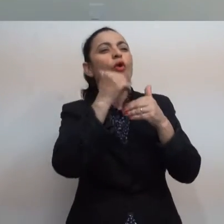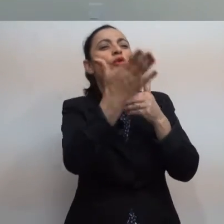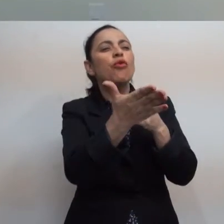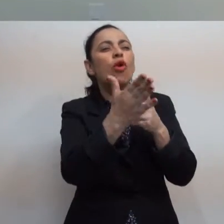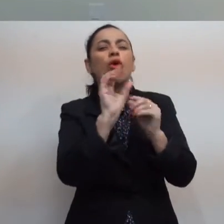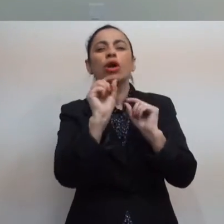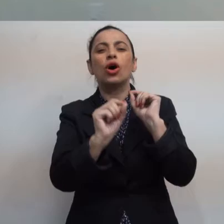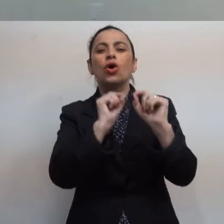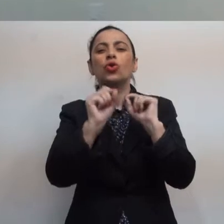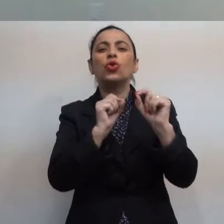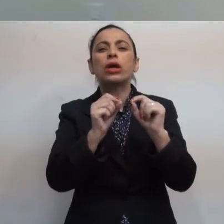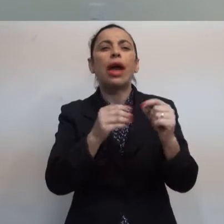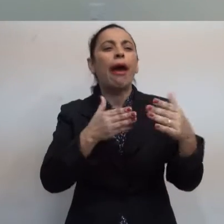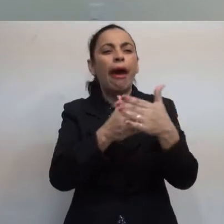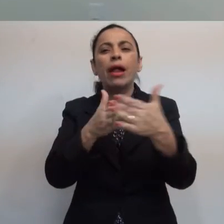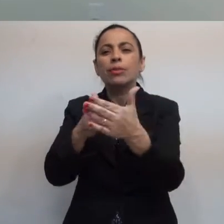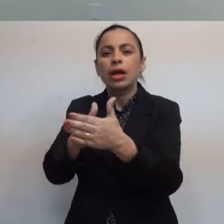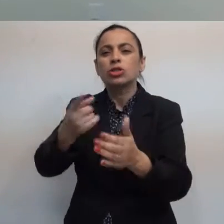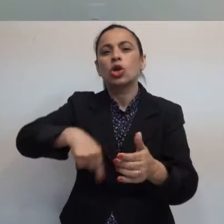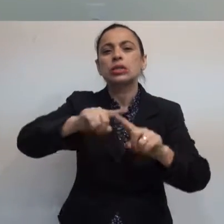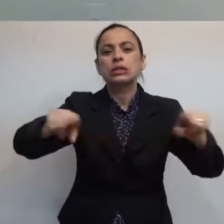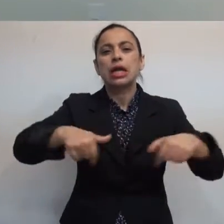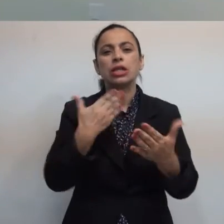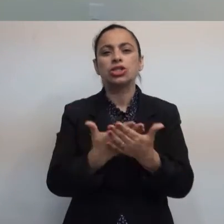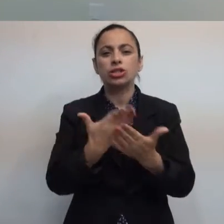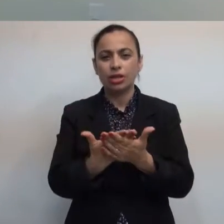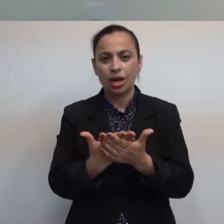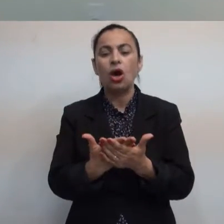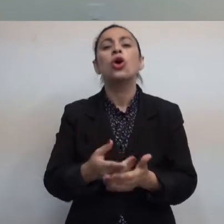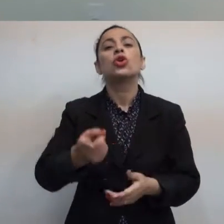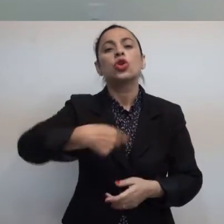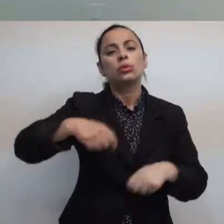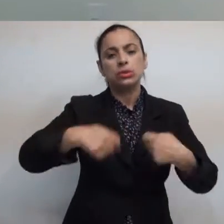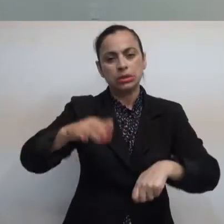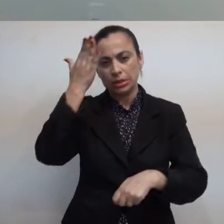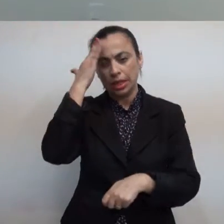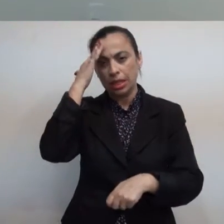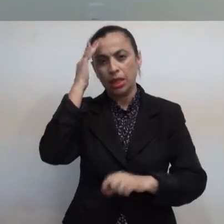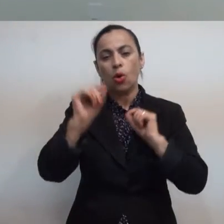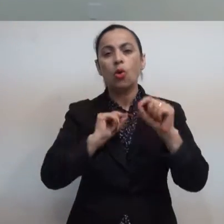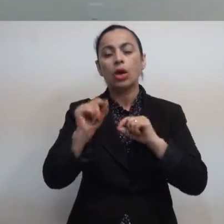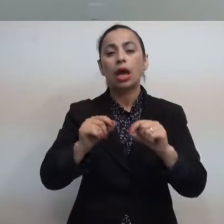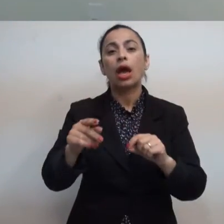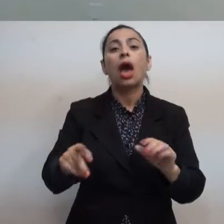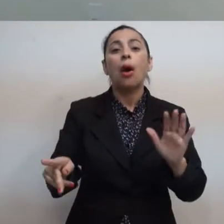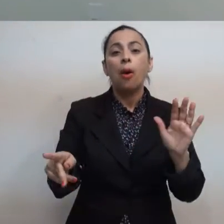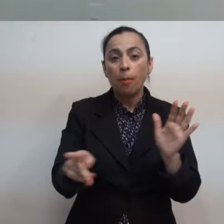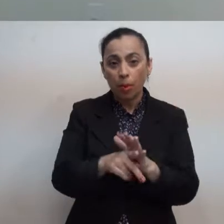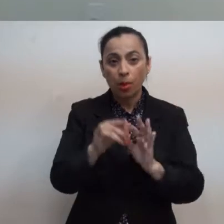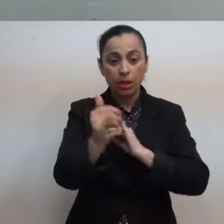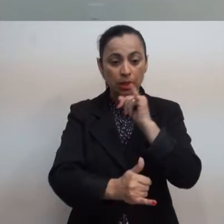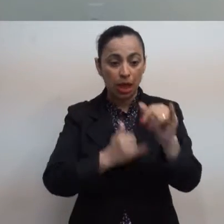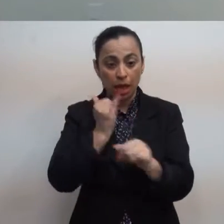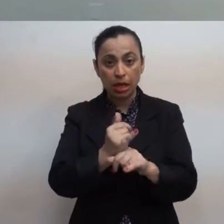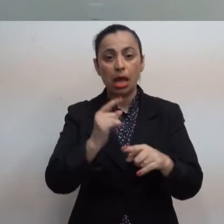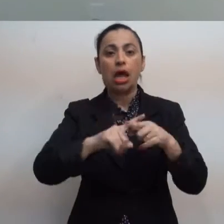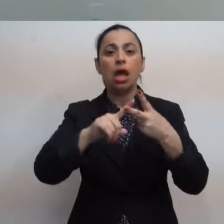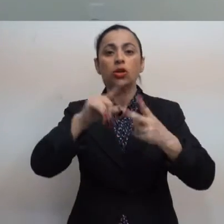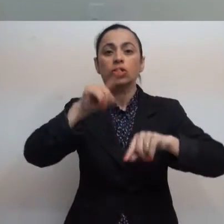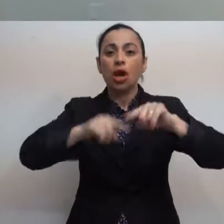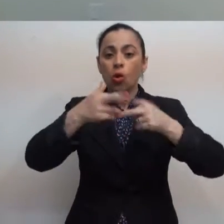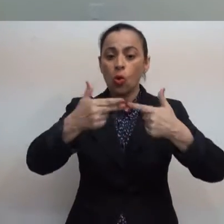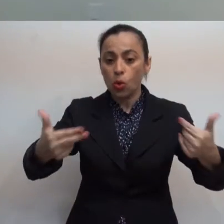pouco da casinha e da caixinha das 4 paredes da sala de aula. Entendermos que essa própria internet,